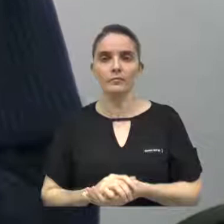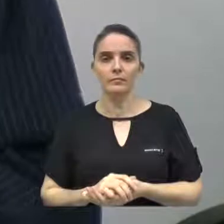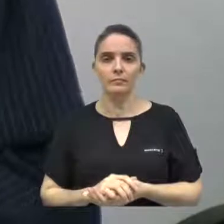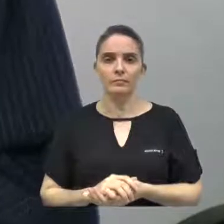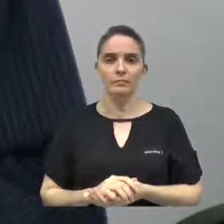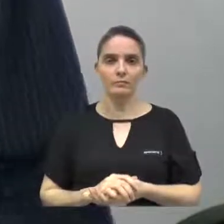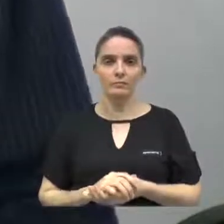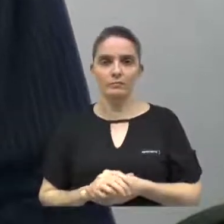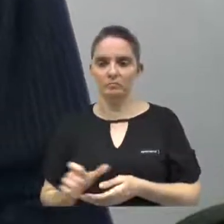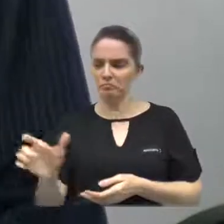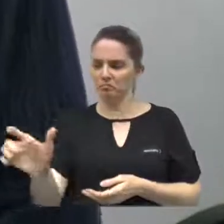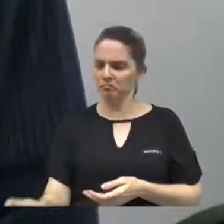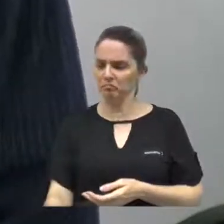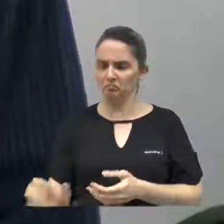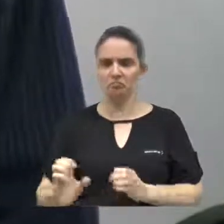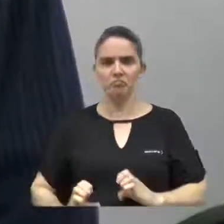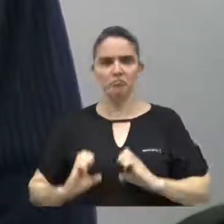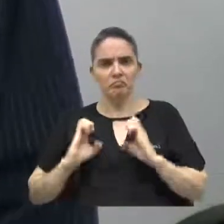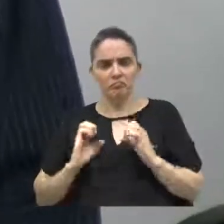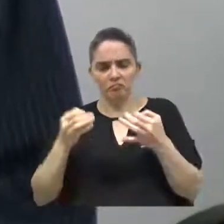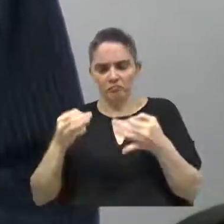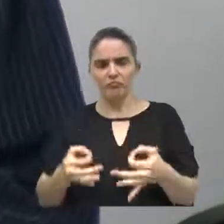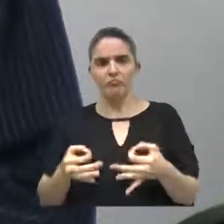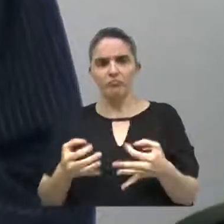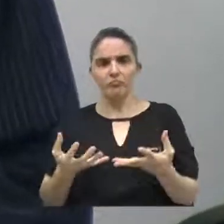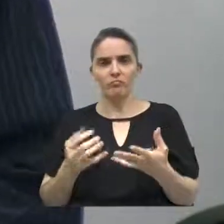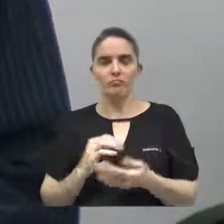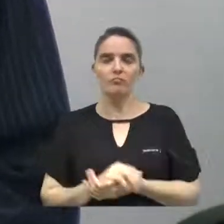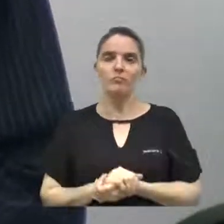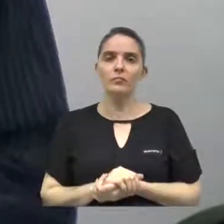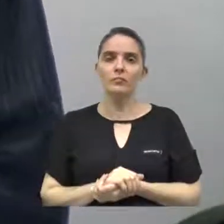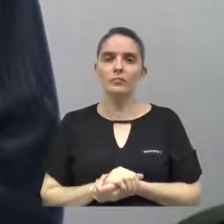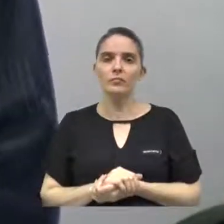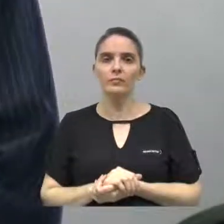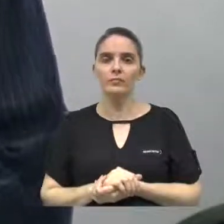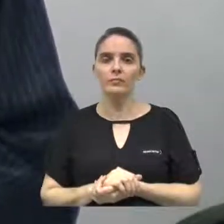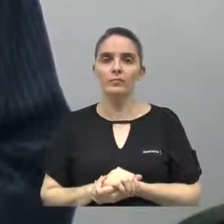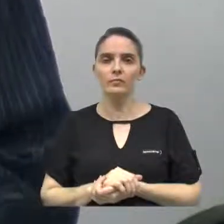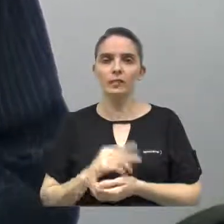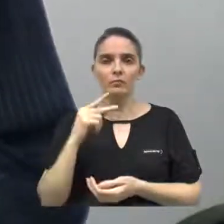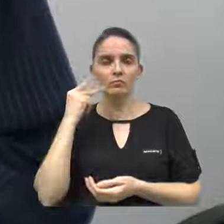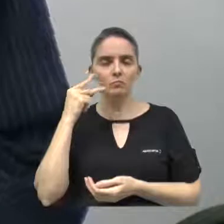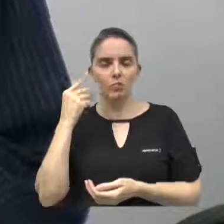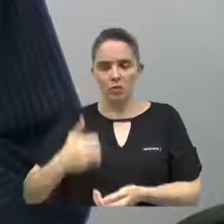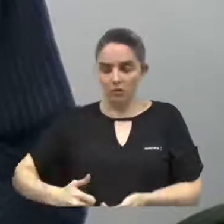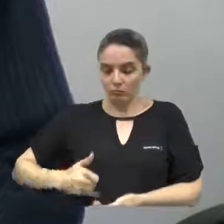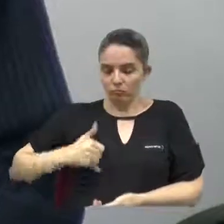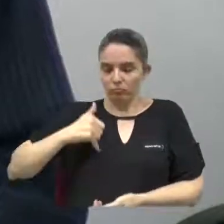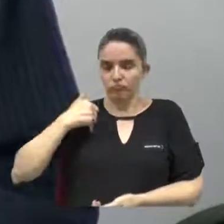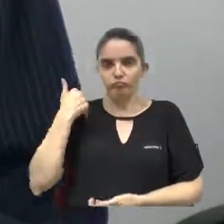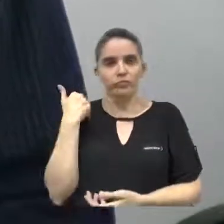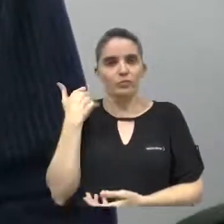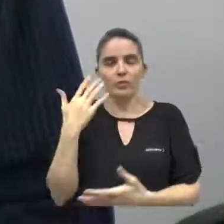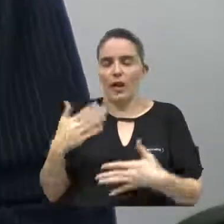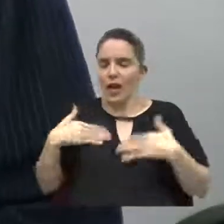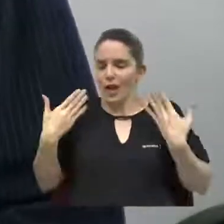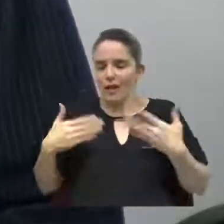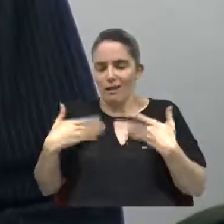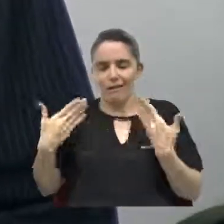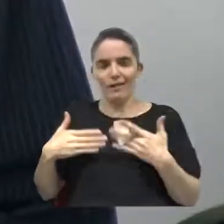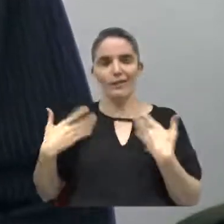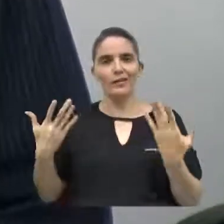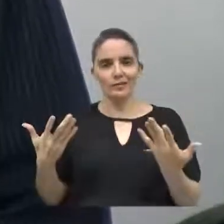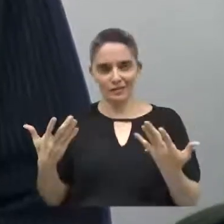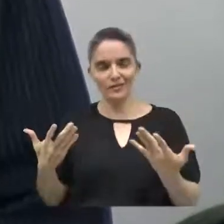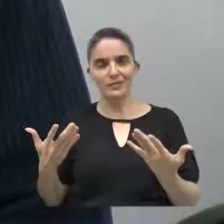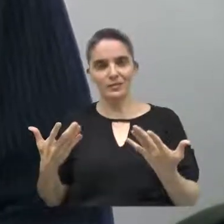ética, tão decente, como a Maria Júlia, isso nos enche de orgulho, nos enche de alegria e faz de